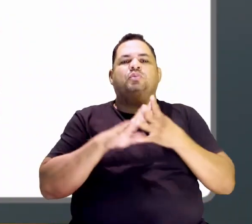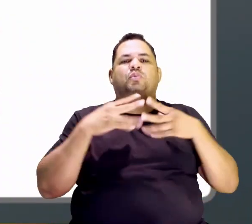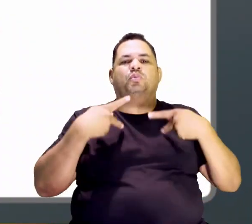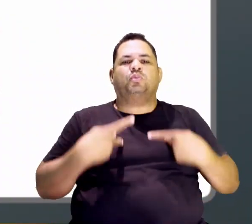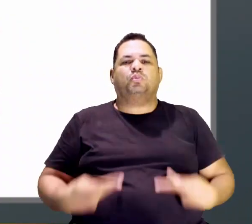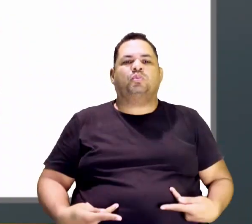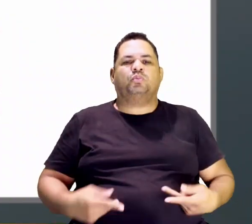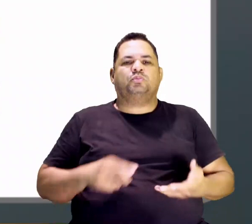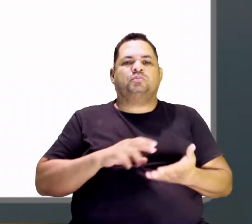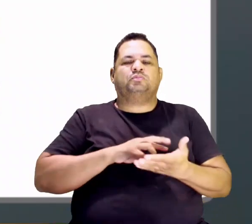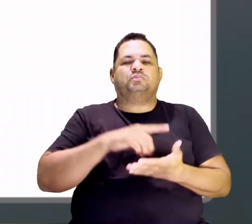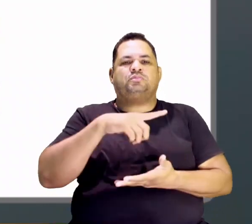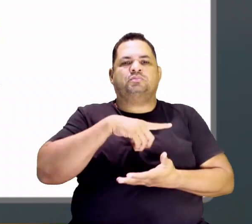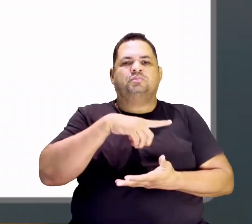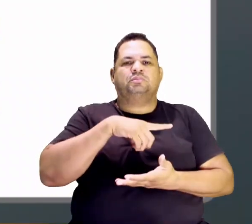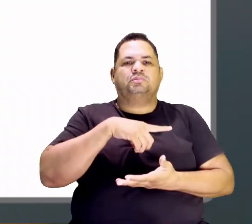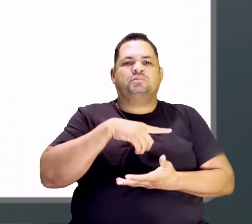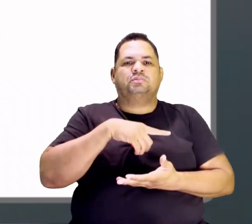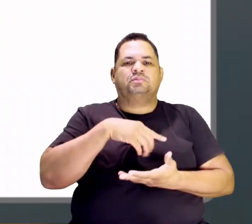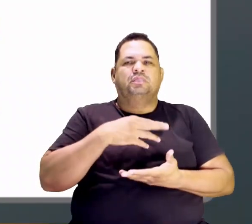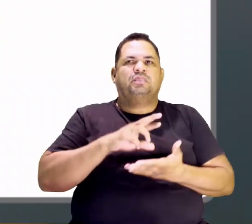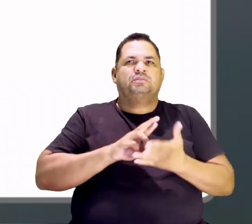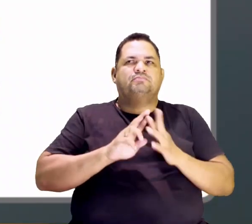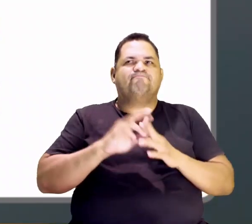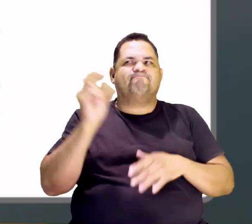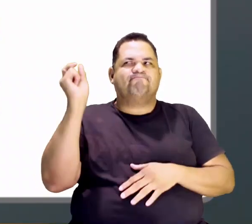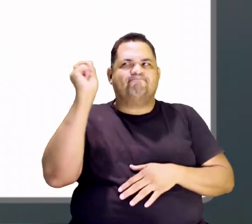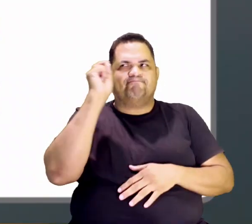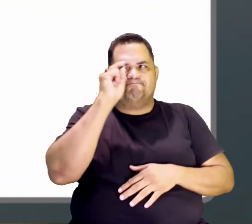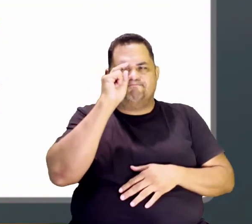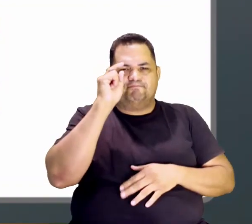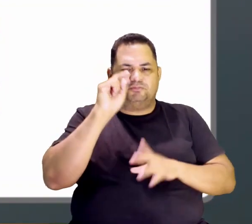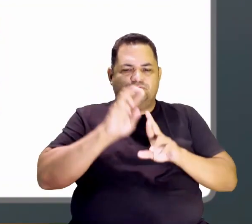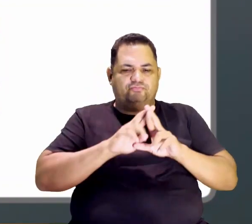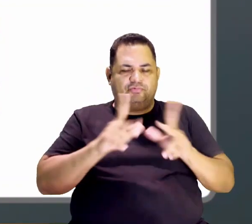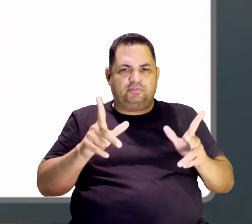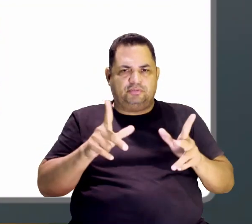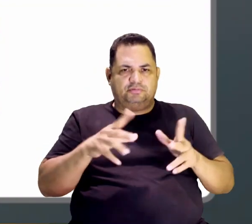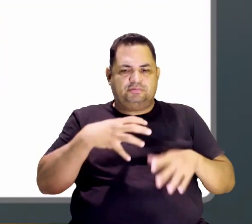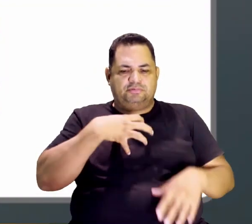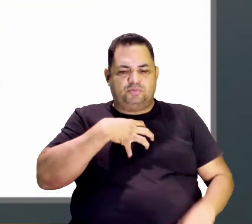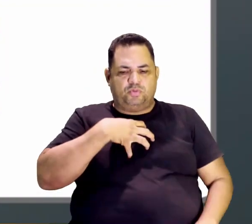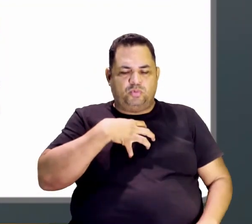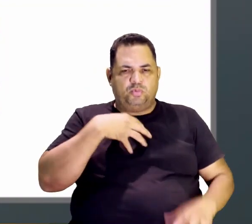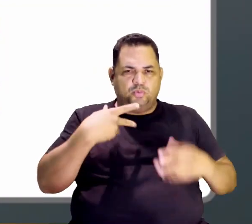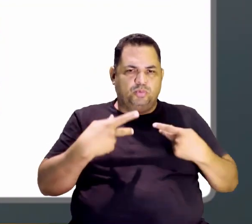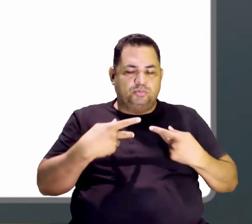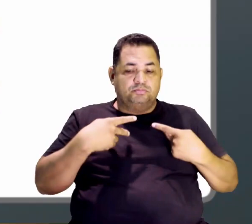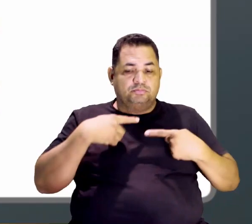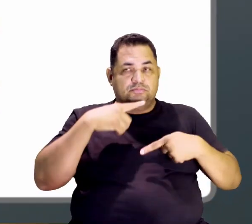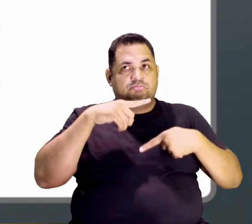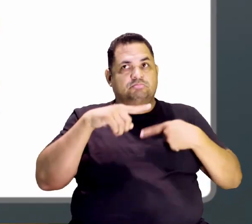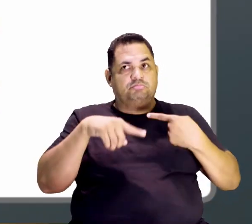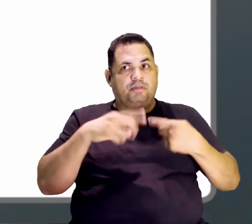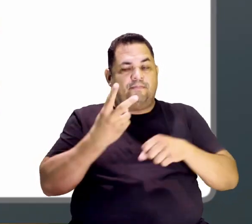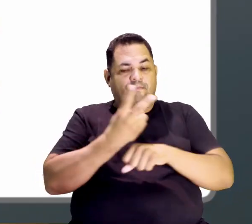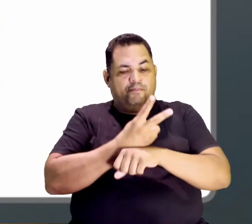de uma maneira muito ruim, antes de tudo, tu tem que procurar um médico, fazer